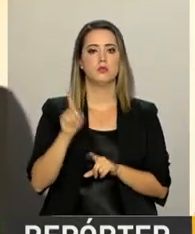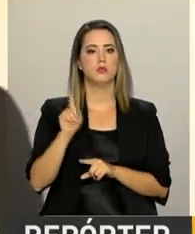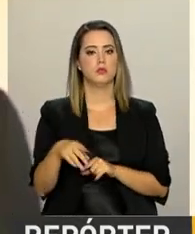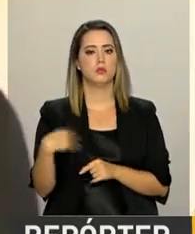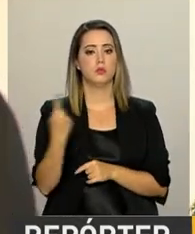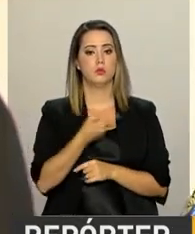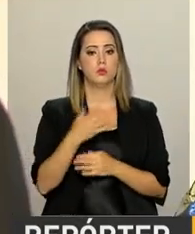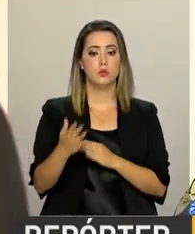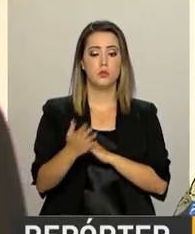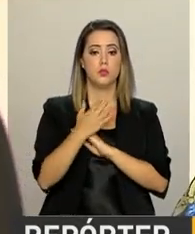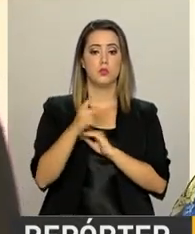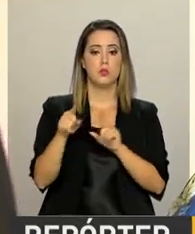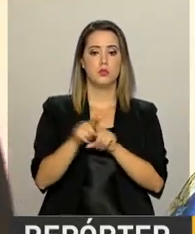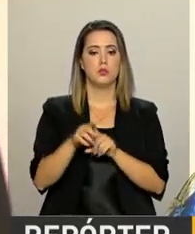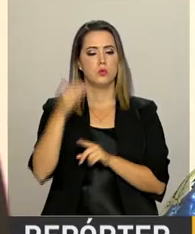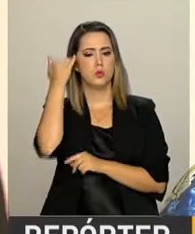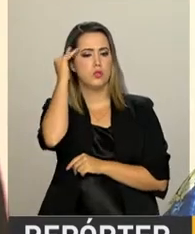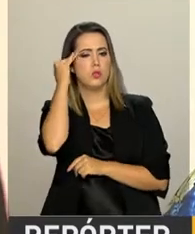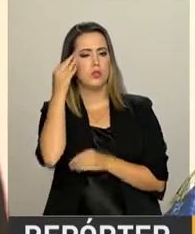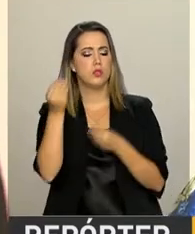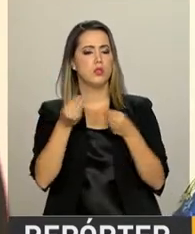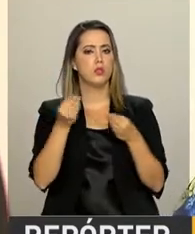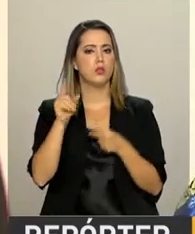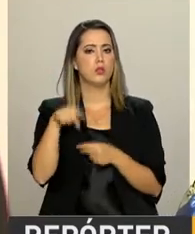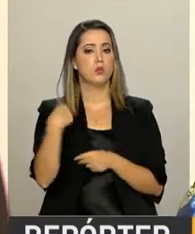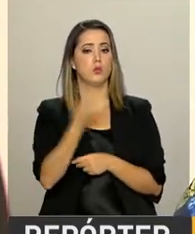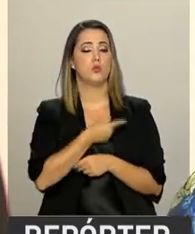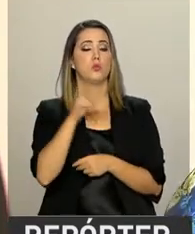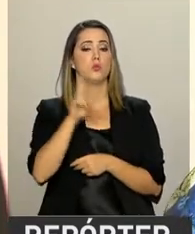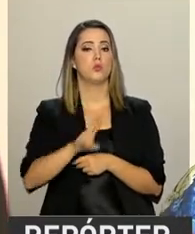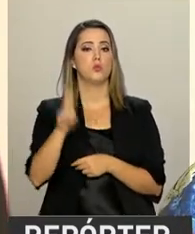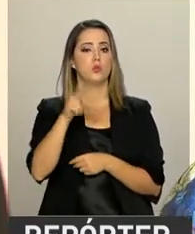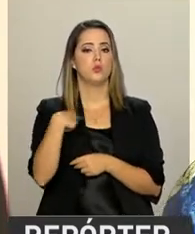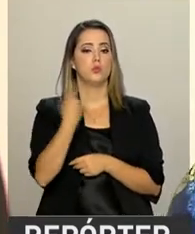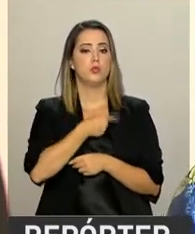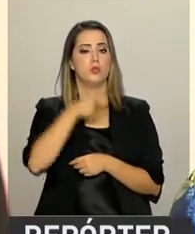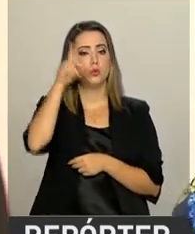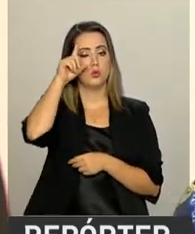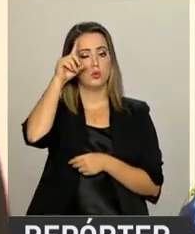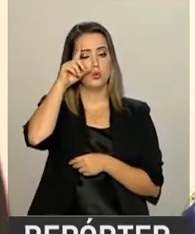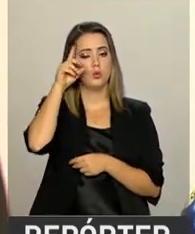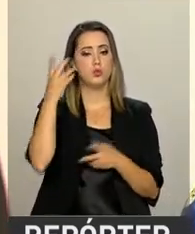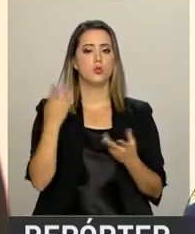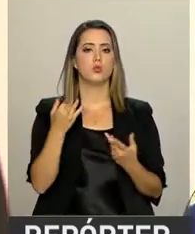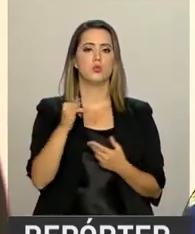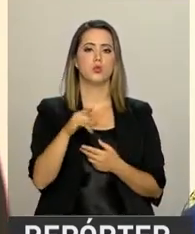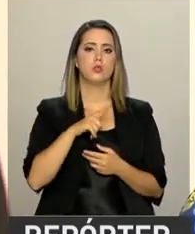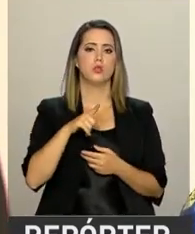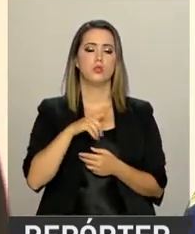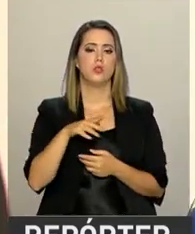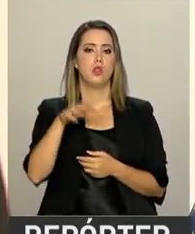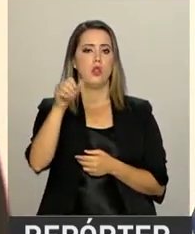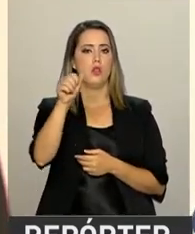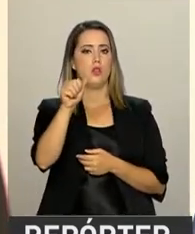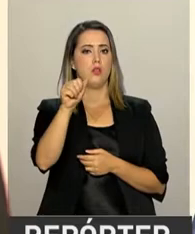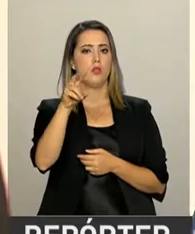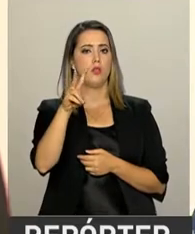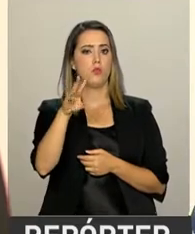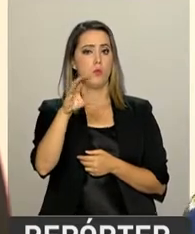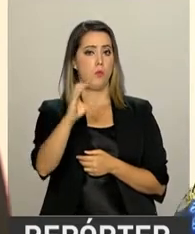Nos ajudando a compreender as coisas que a gente pode utilizar no nosso dia a dia, né? Caso alguém tenha um AVC, eu aprendi aqui a